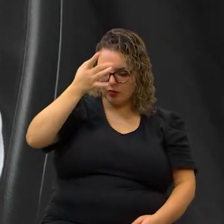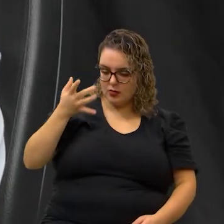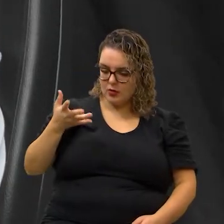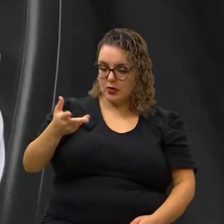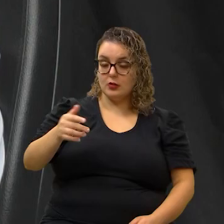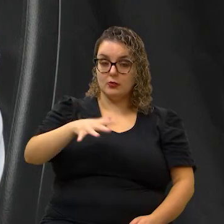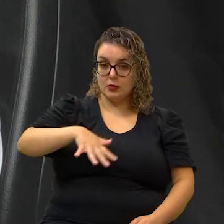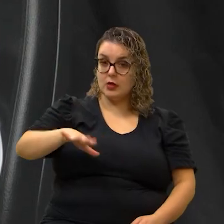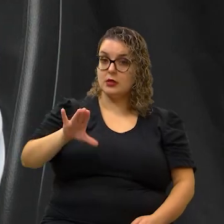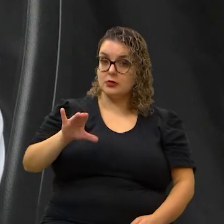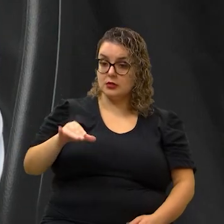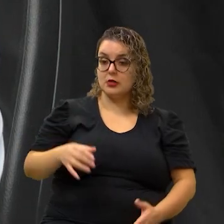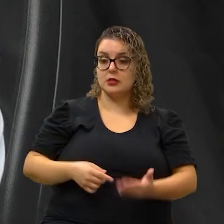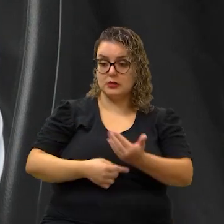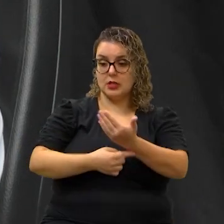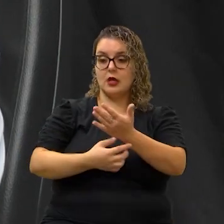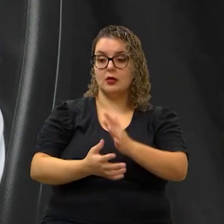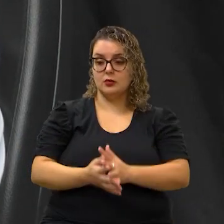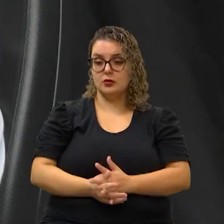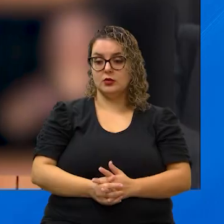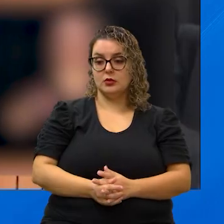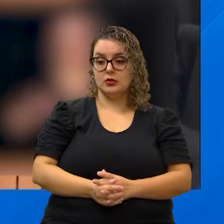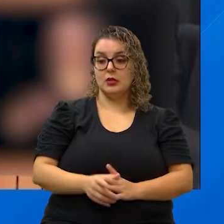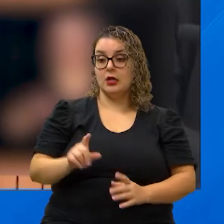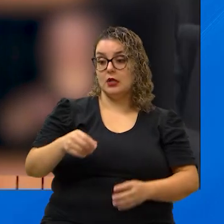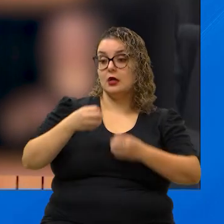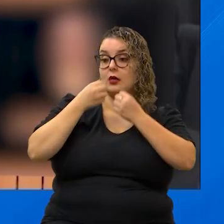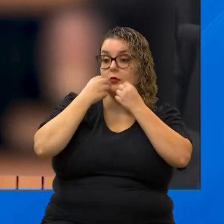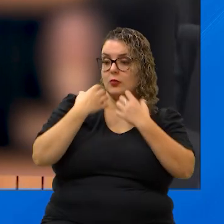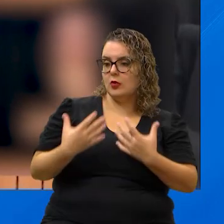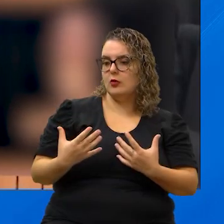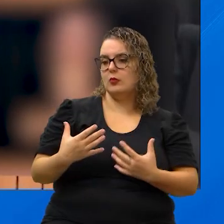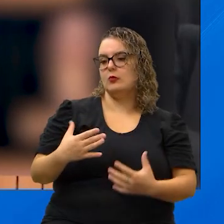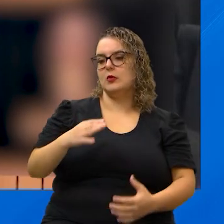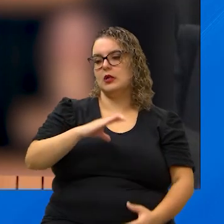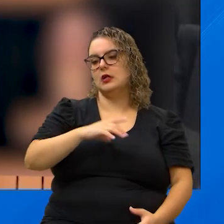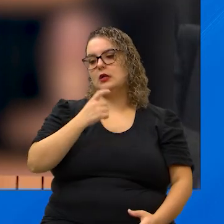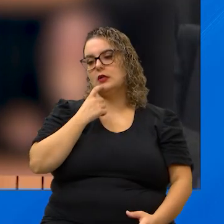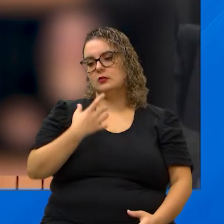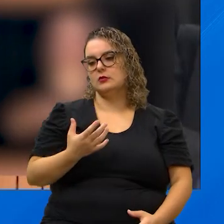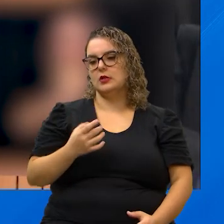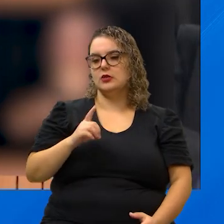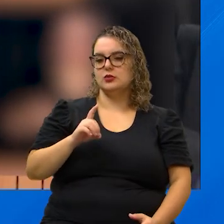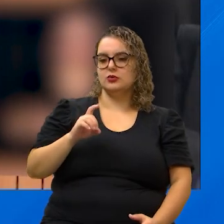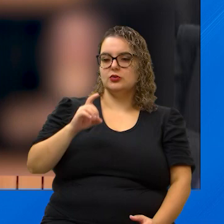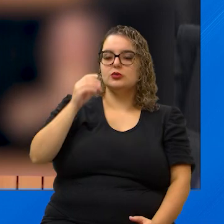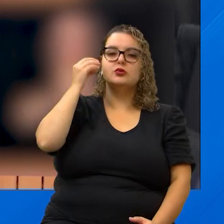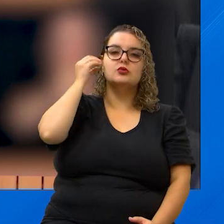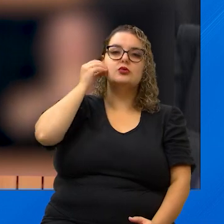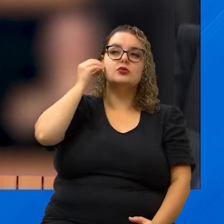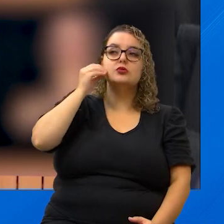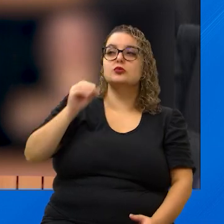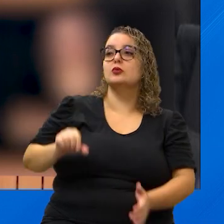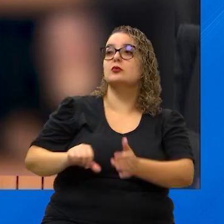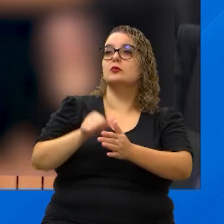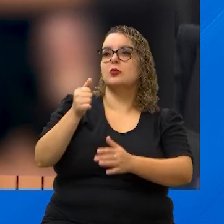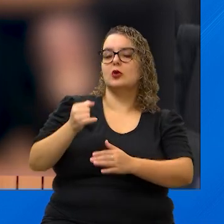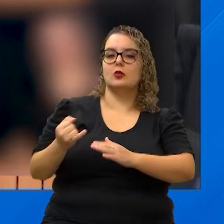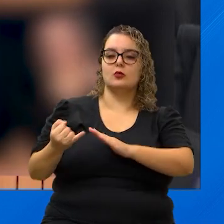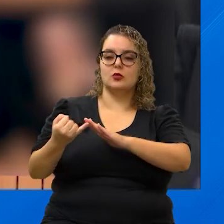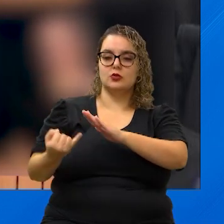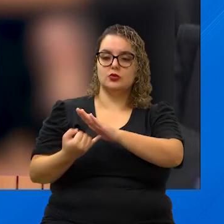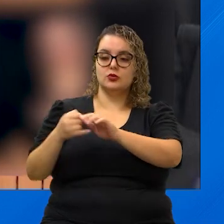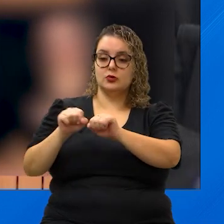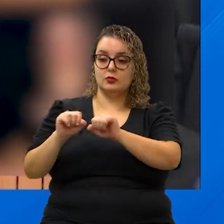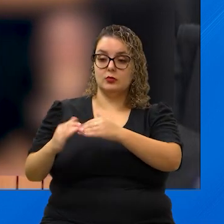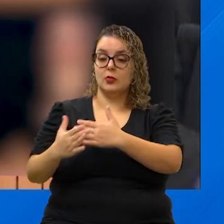muito vocacionada para a área de ciência e tecnologia. E isso é muito bom para a cidade. Desde lá do Dom Pedro I, que trouxe